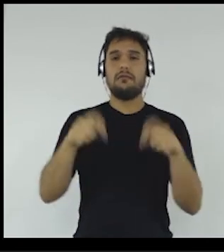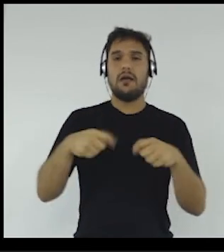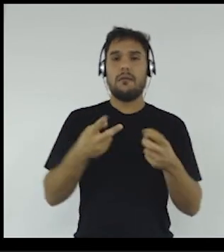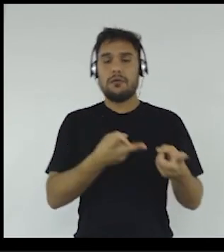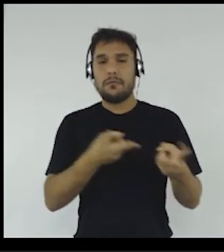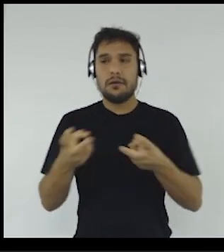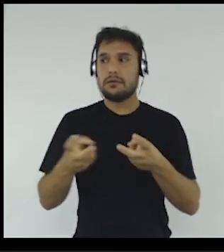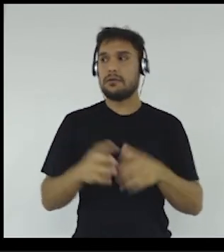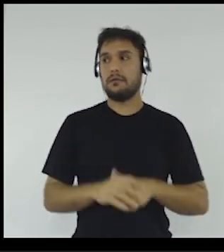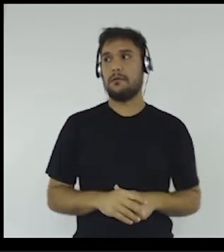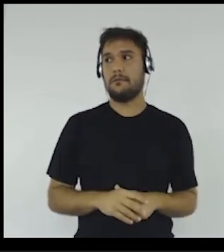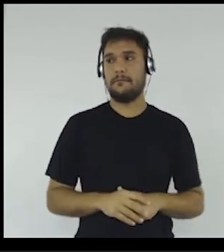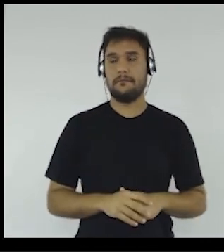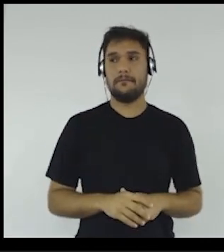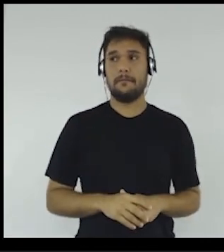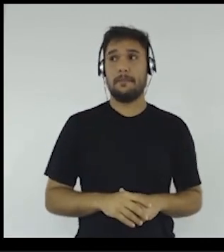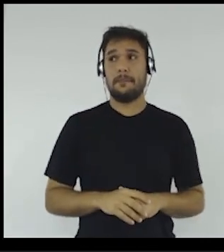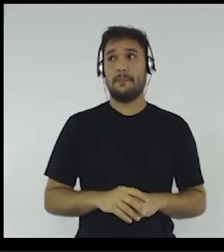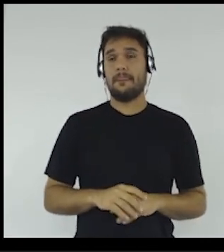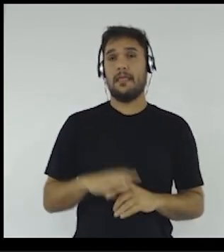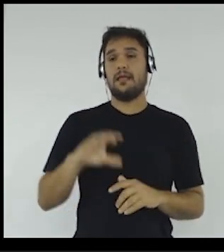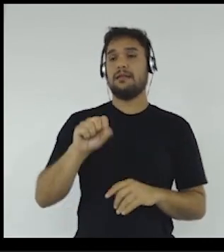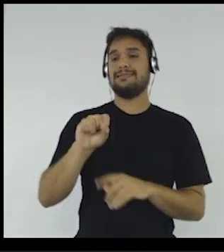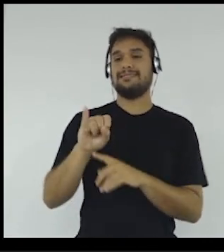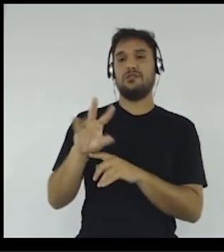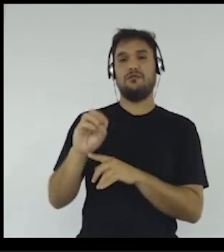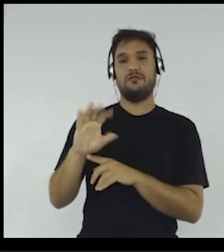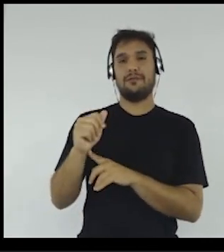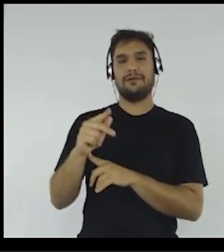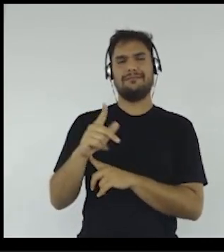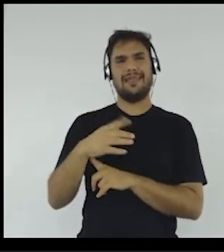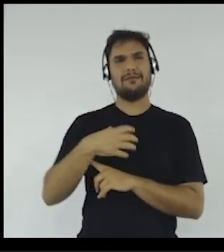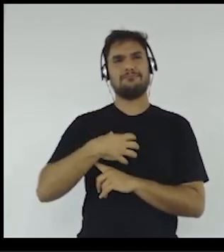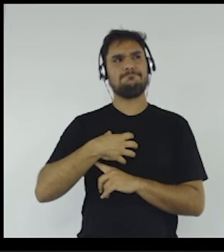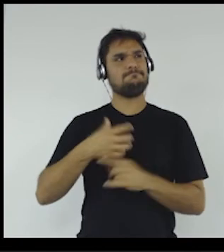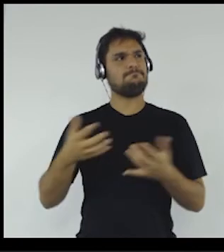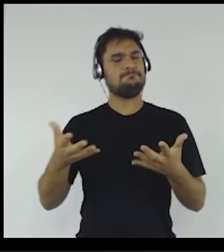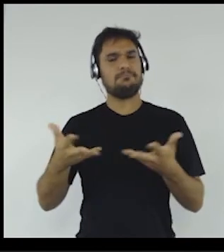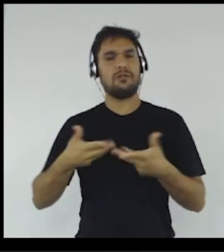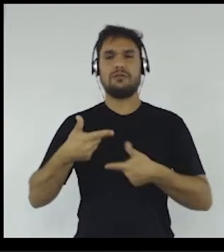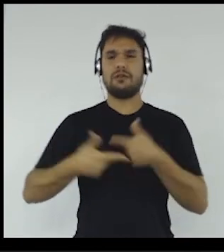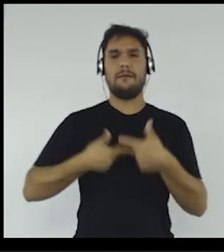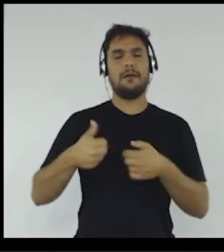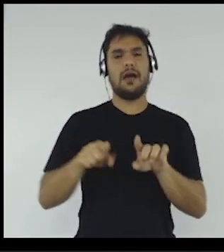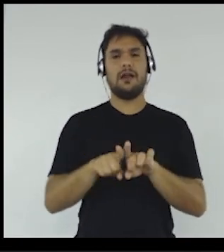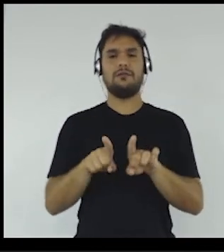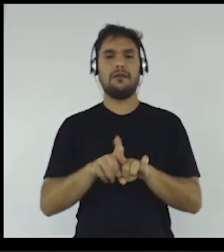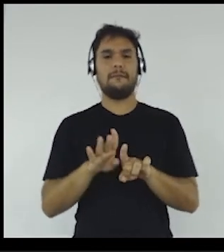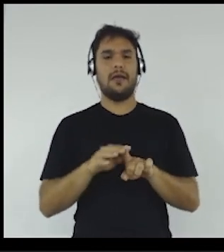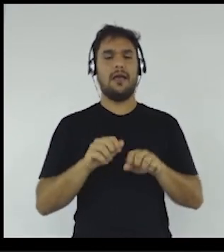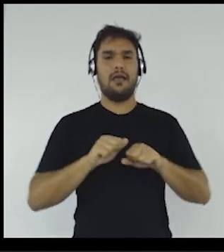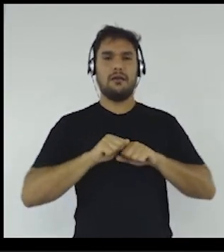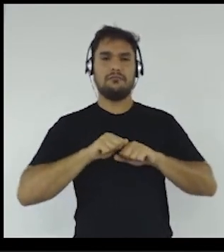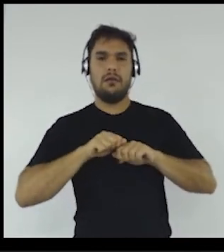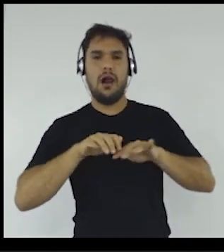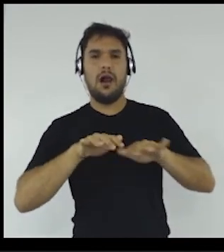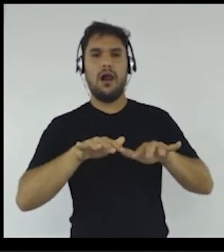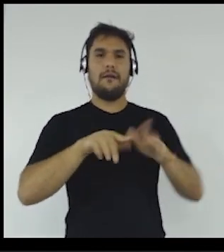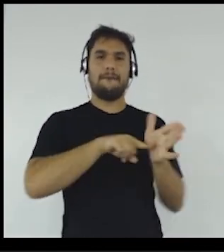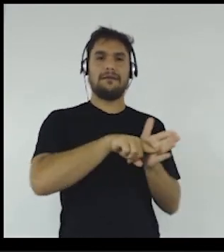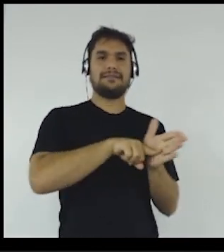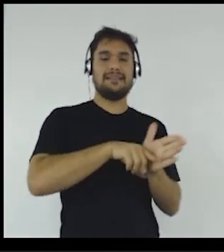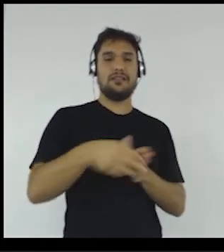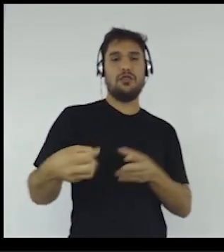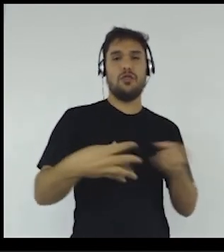visto. Silvio Capanema nos deixou um grande legado, como também sementes de trabalhos jurídicos a serem desenvolvidos e